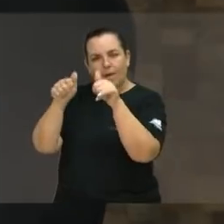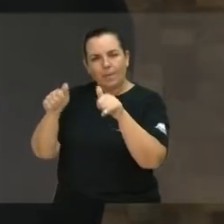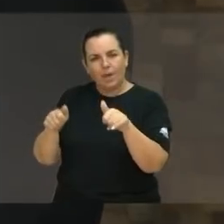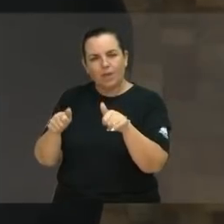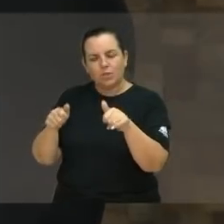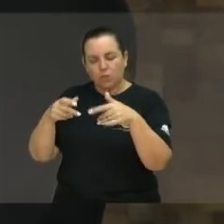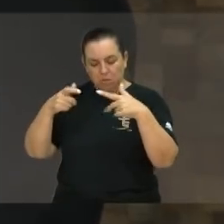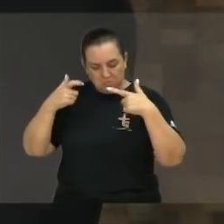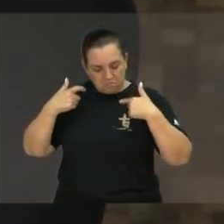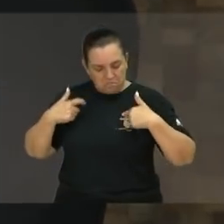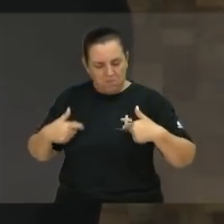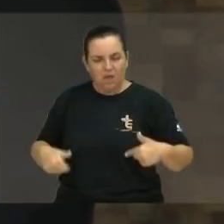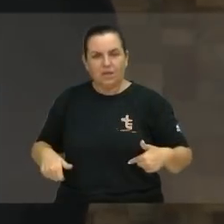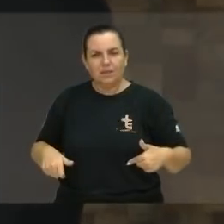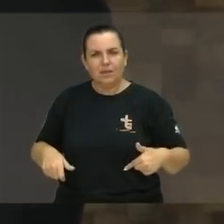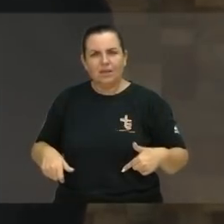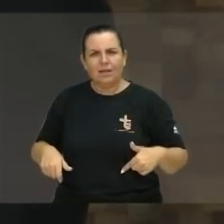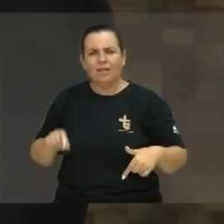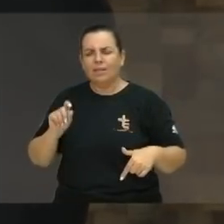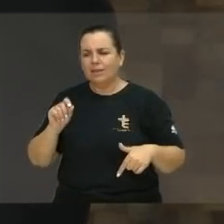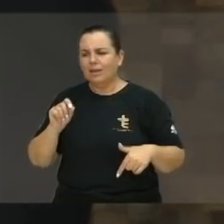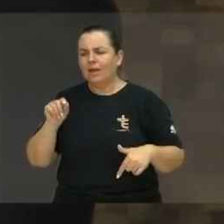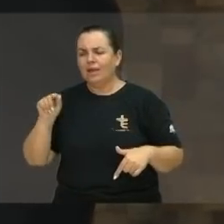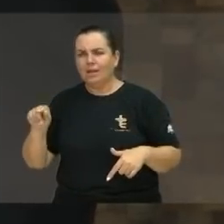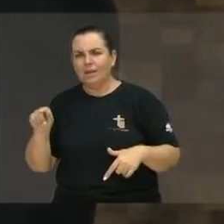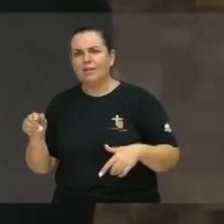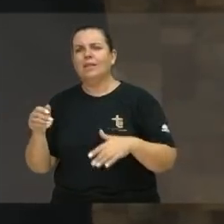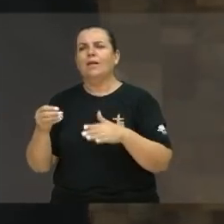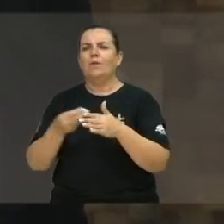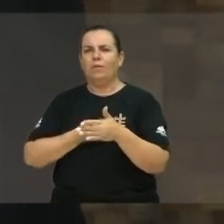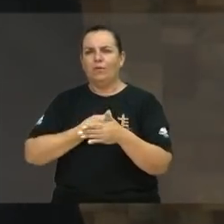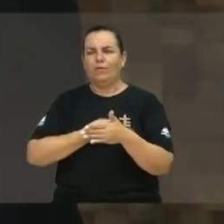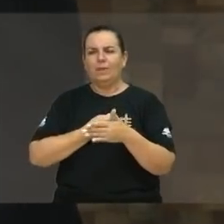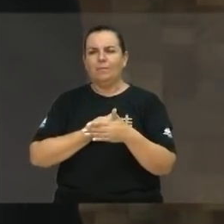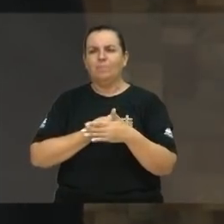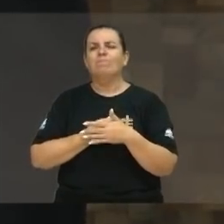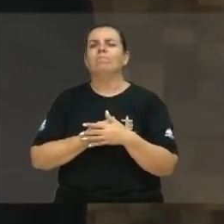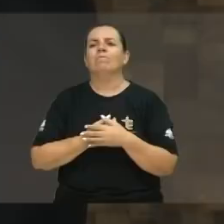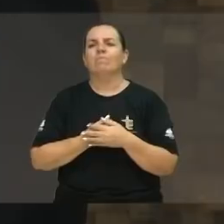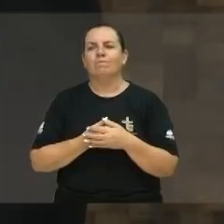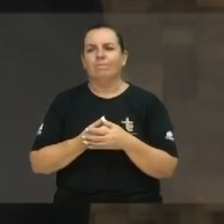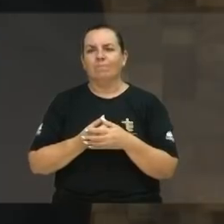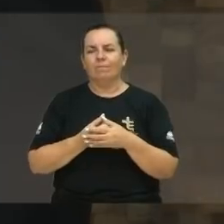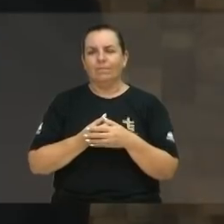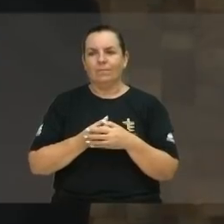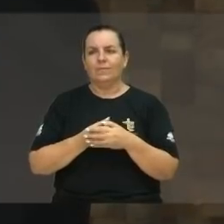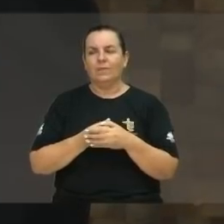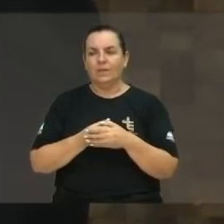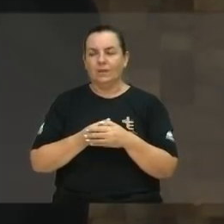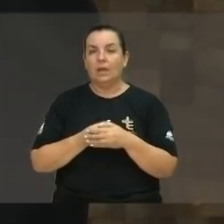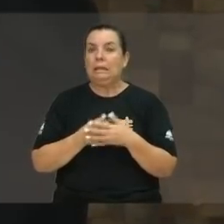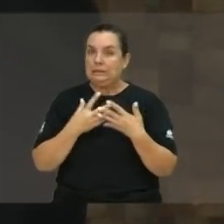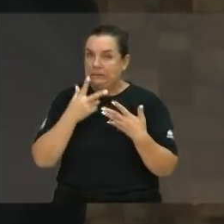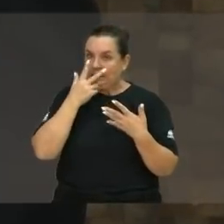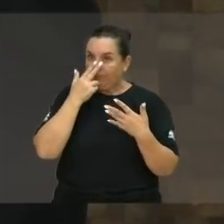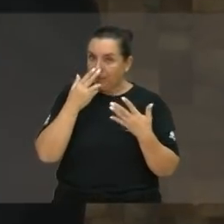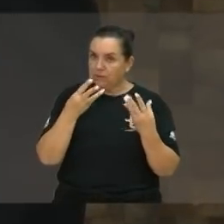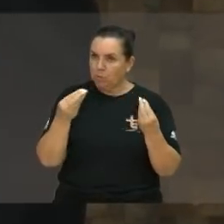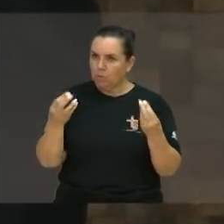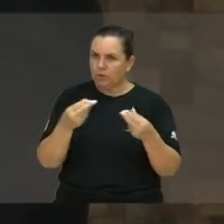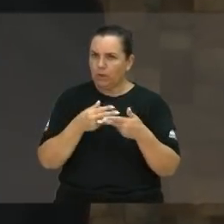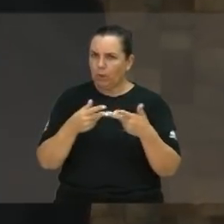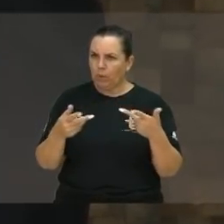por aqueles com quem ele convive entendeu menina não se parecer muito